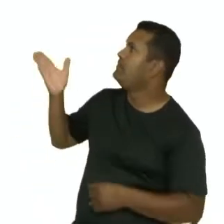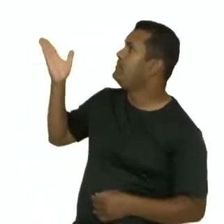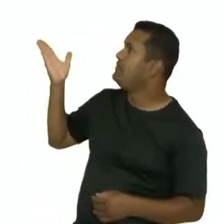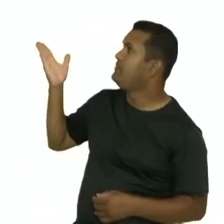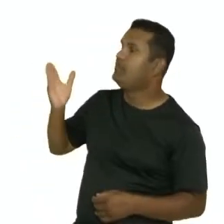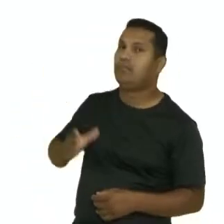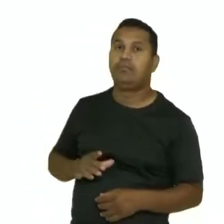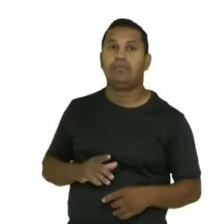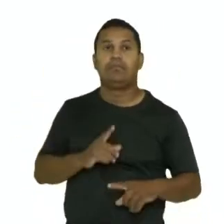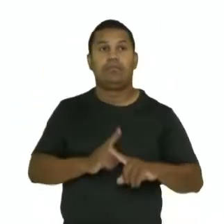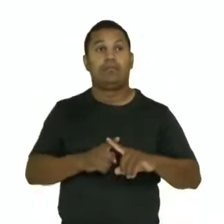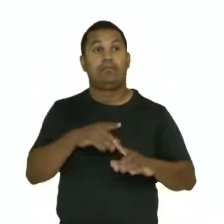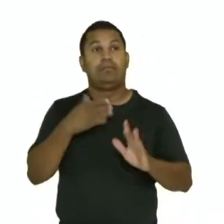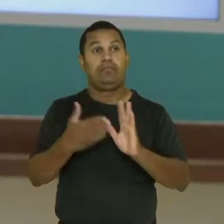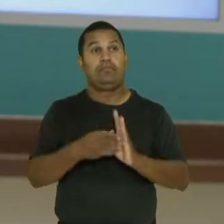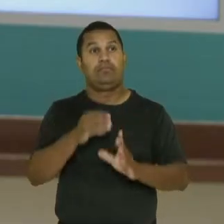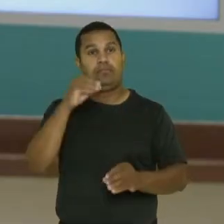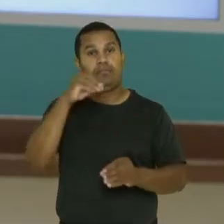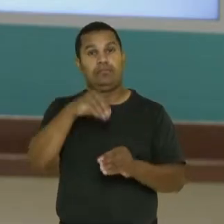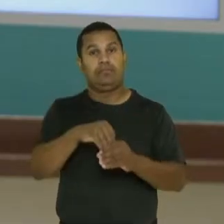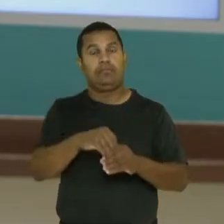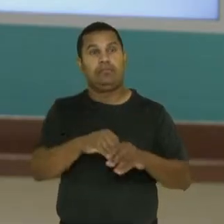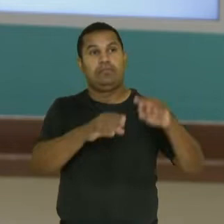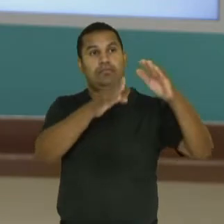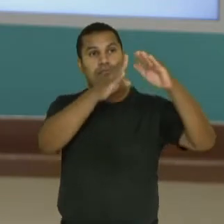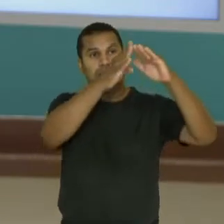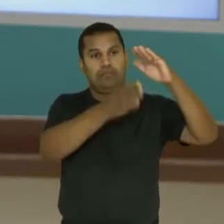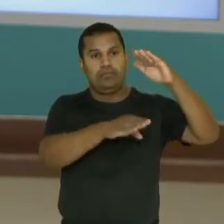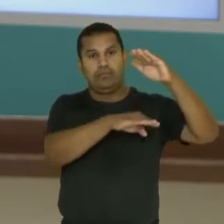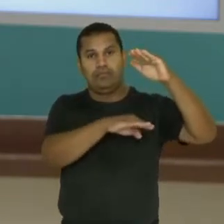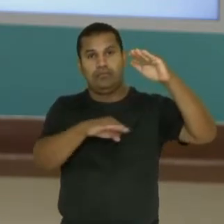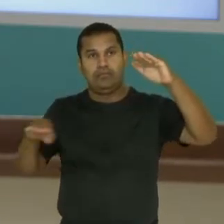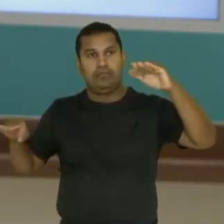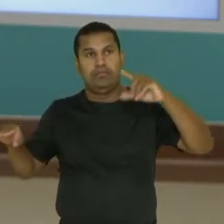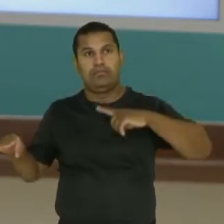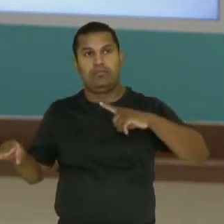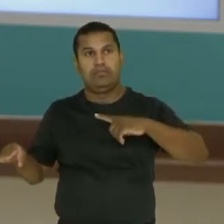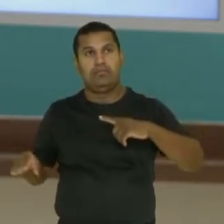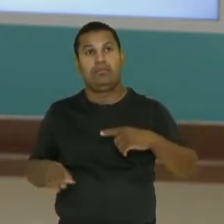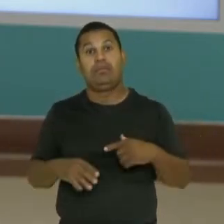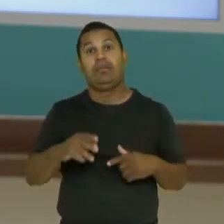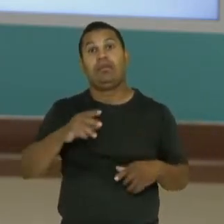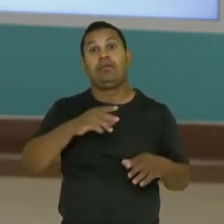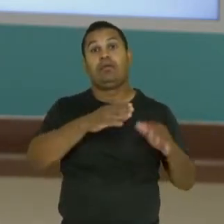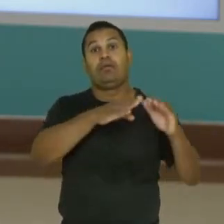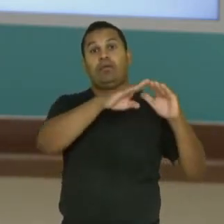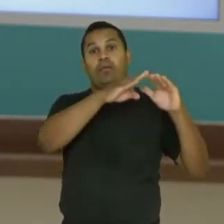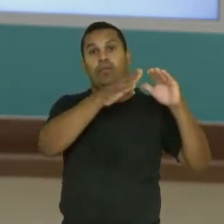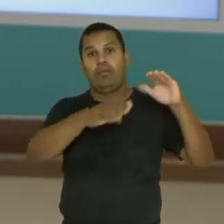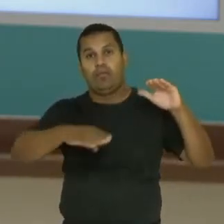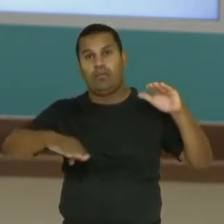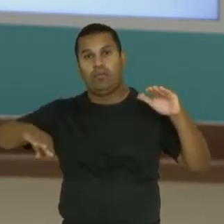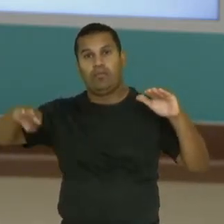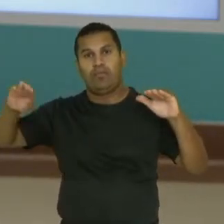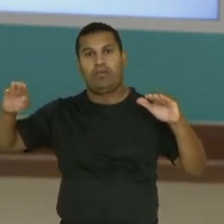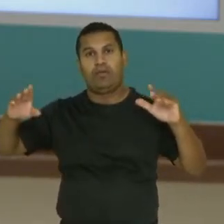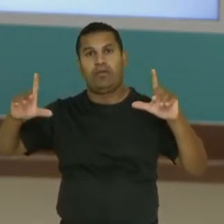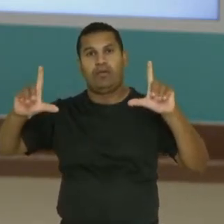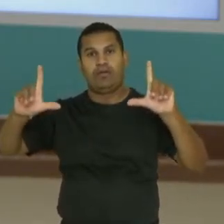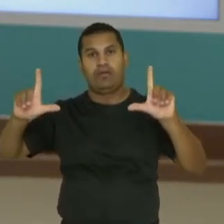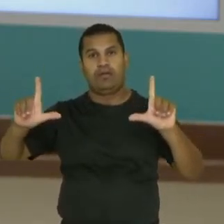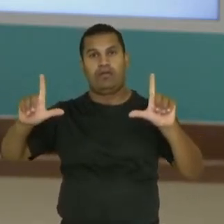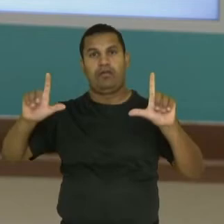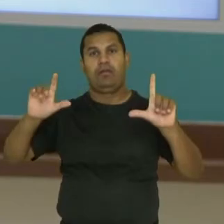esses elementos, né? Então aqui eu tenho a imagem, eu tenho aqui o período e o domínio, né, vai ser